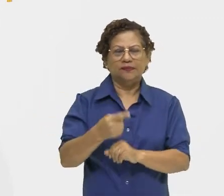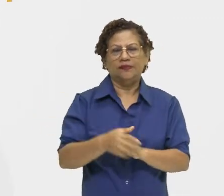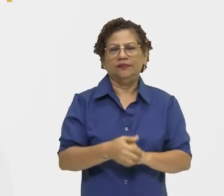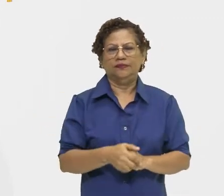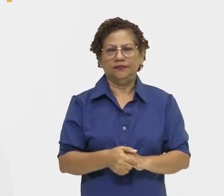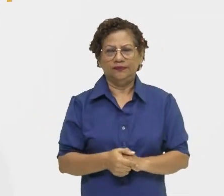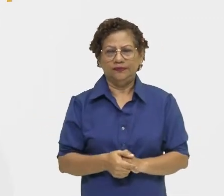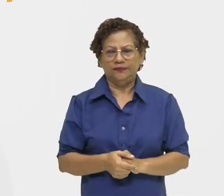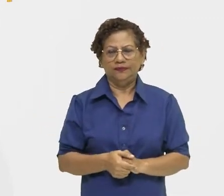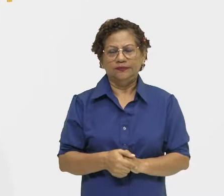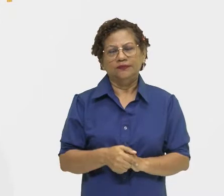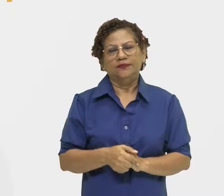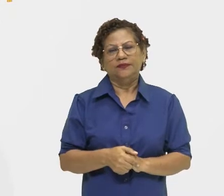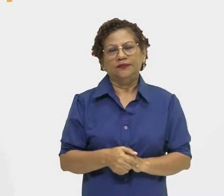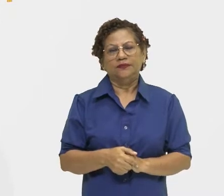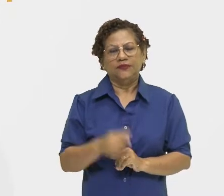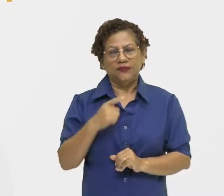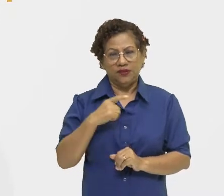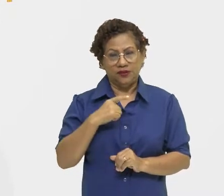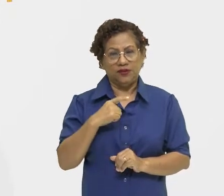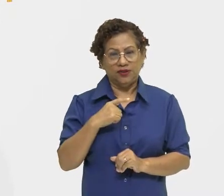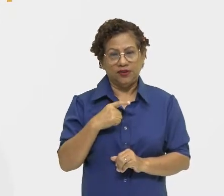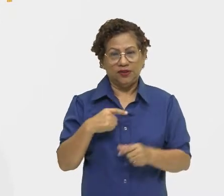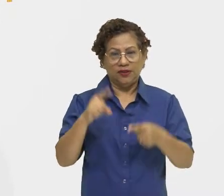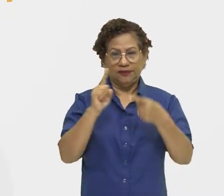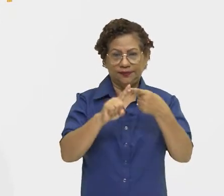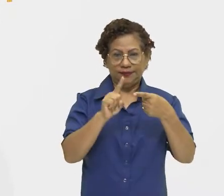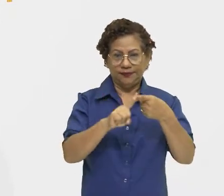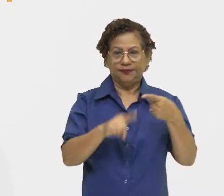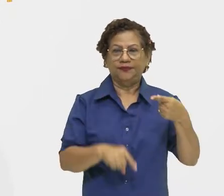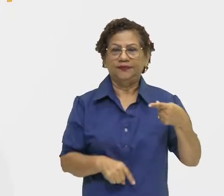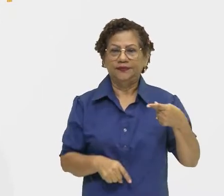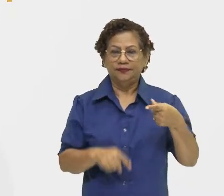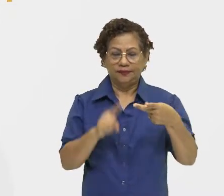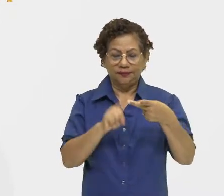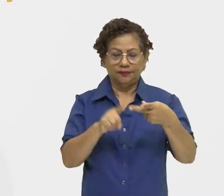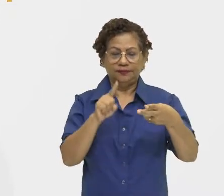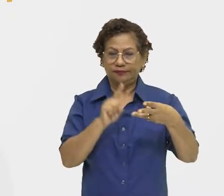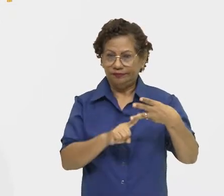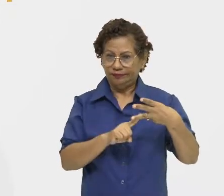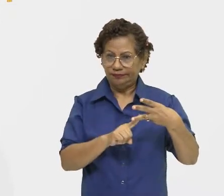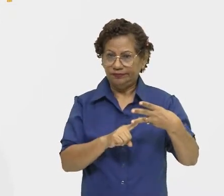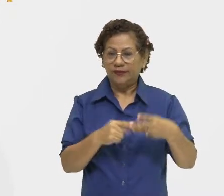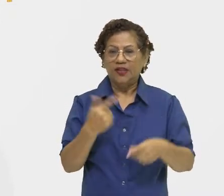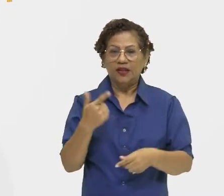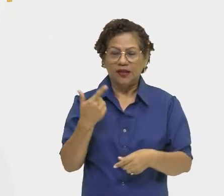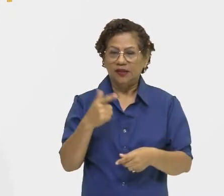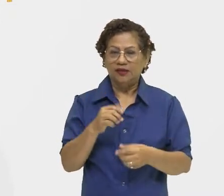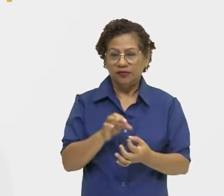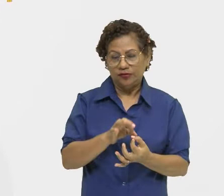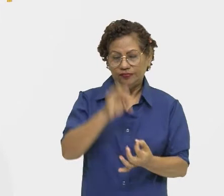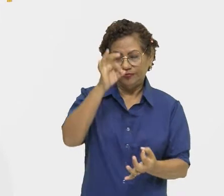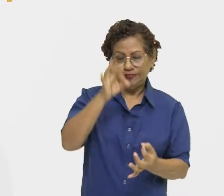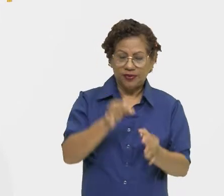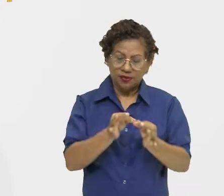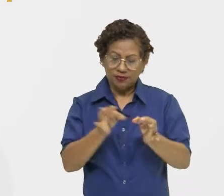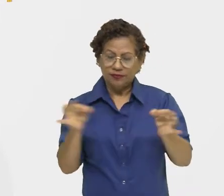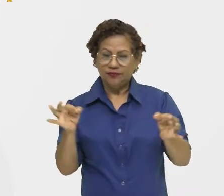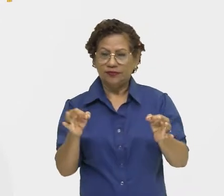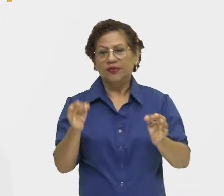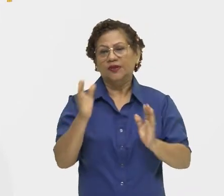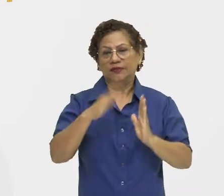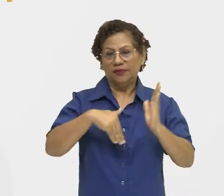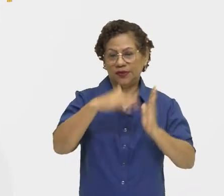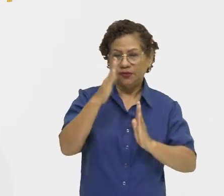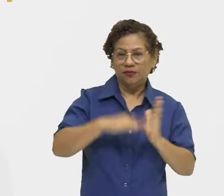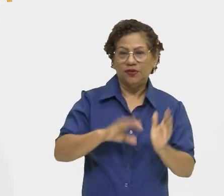a ausência de 3 dimensões. As pinturas elas não tinham altura, largura e profundidade. Elas só tinham